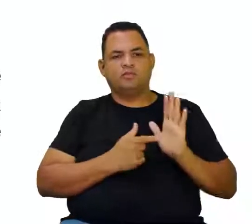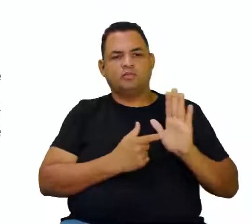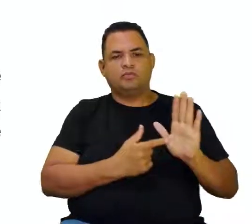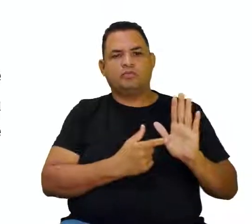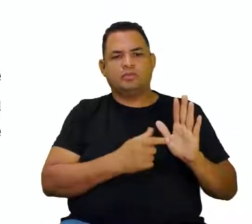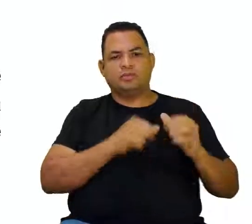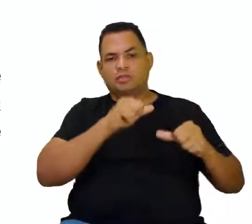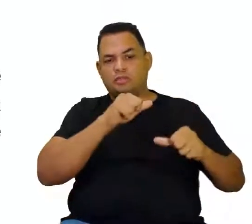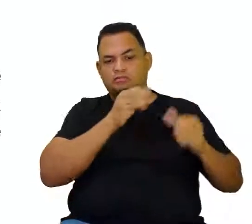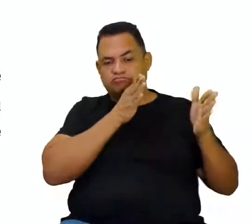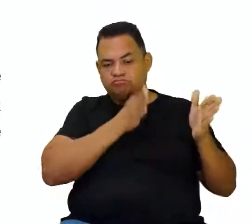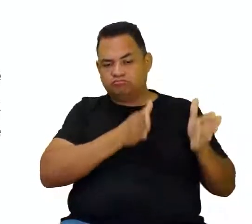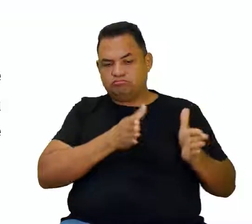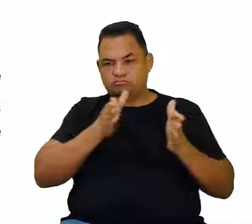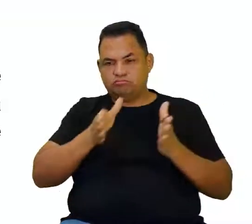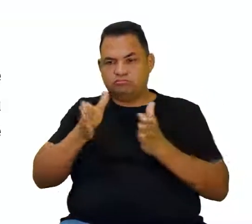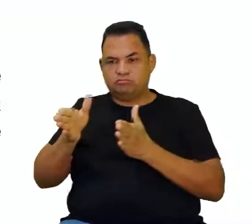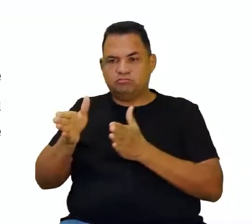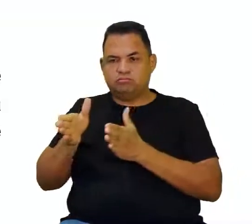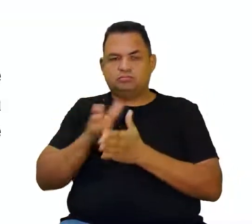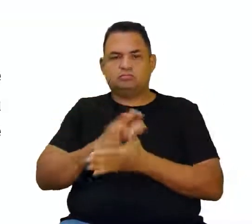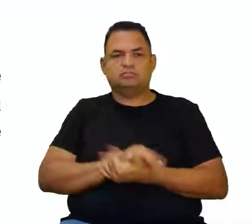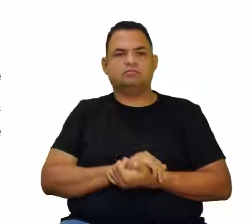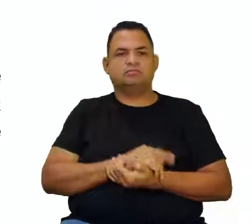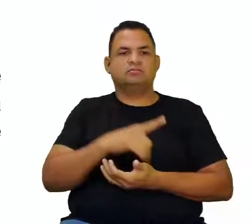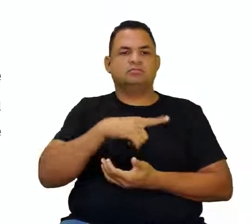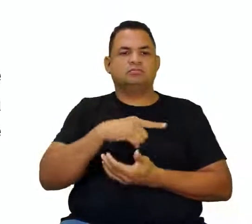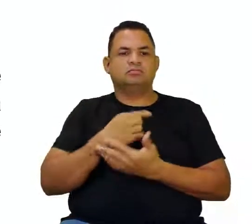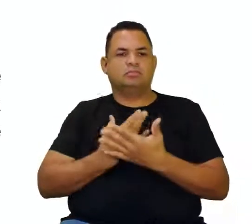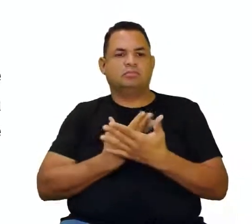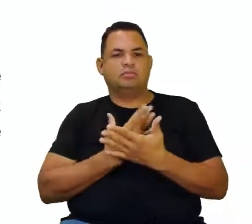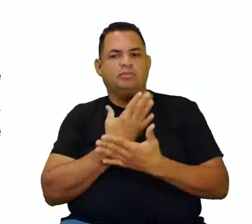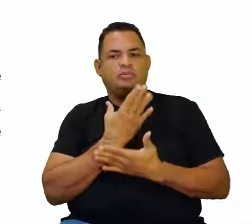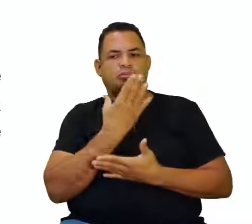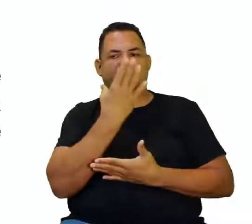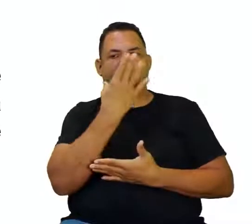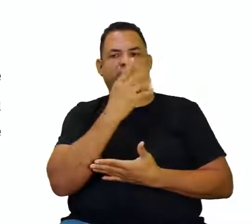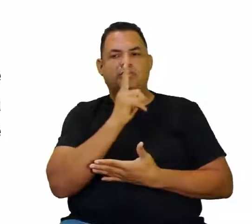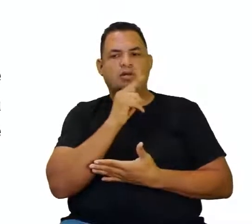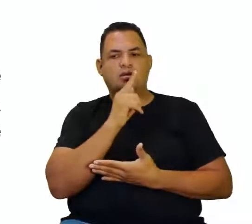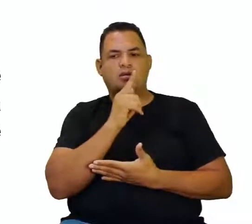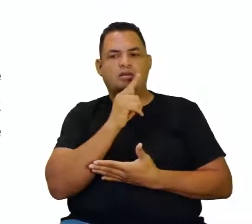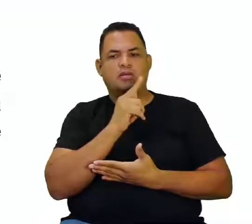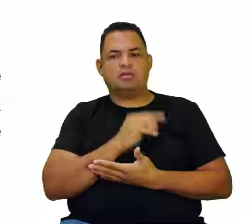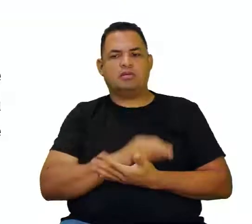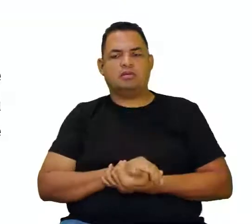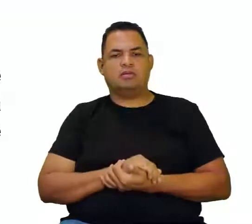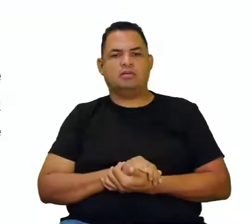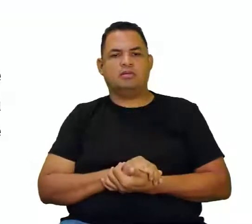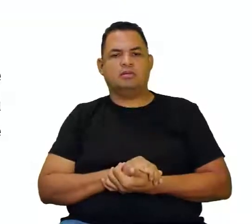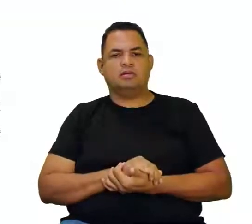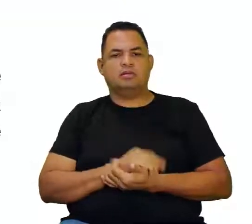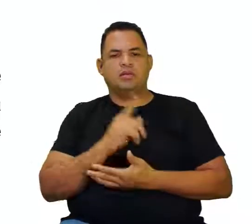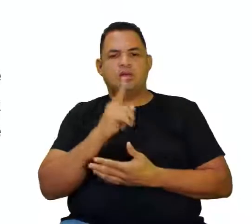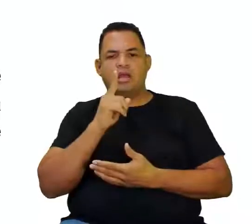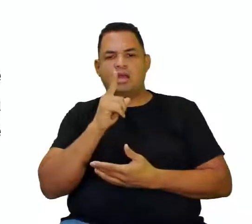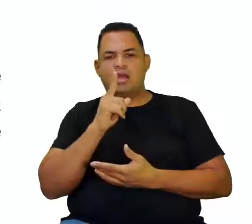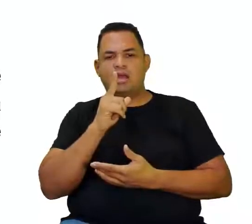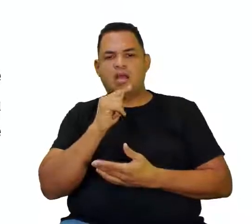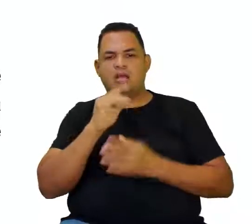essas transformações. Aqui nós temos vapor de água, água